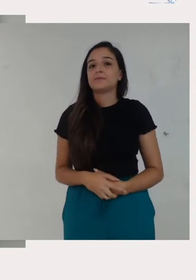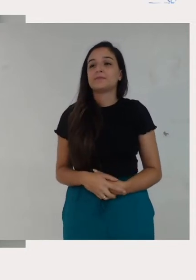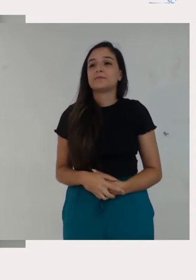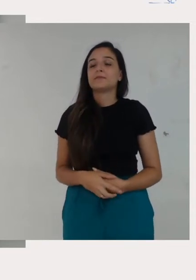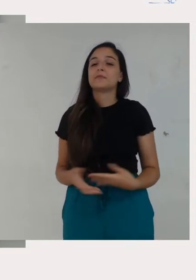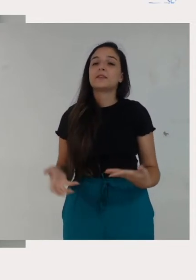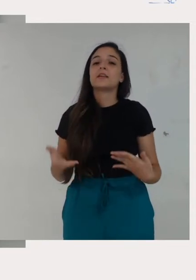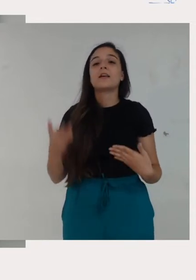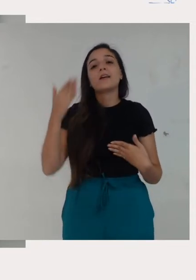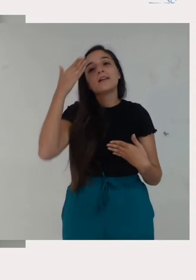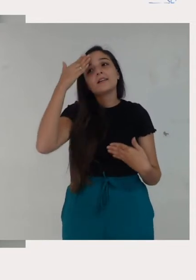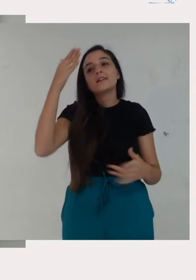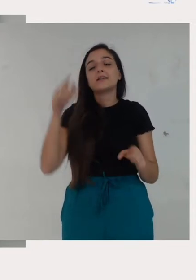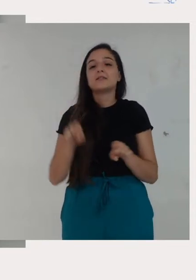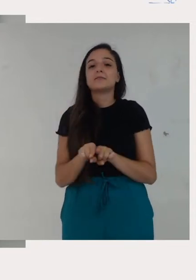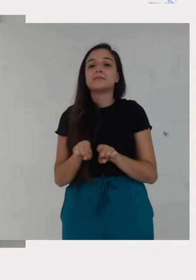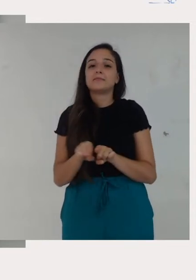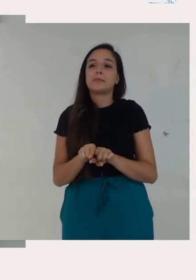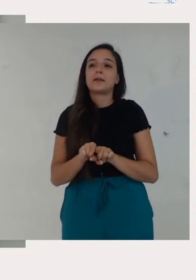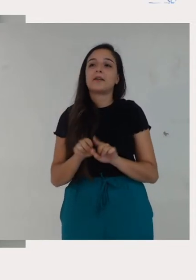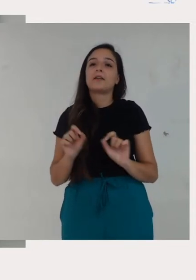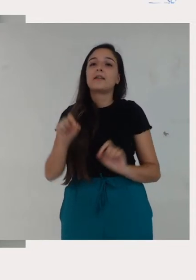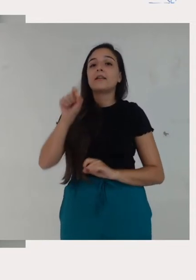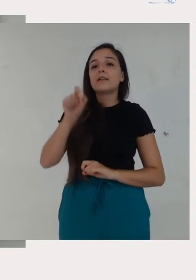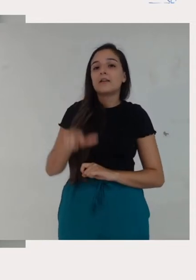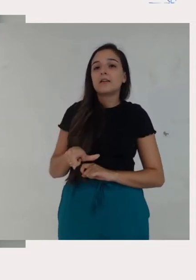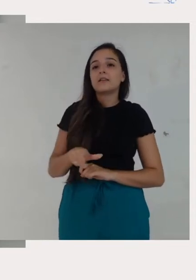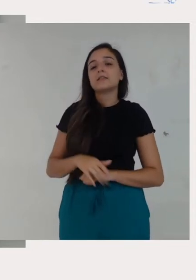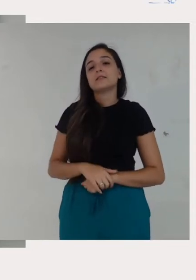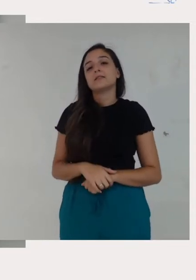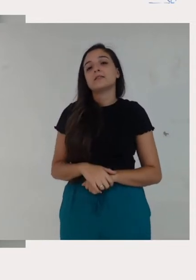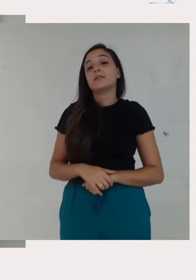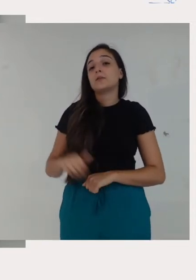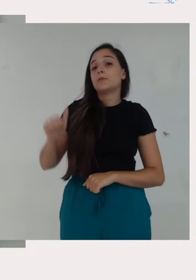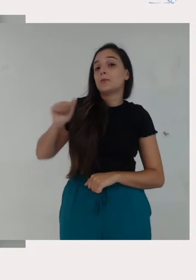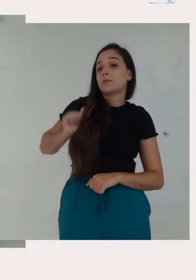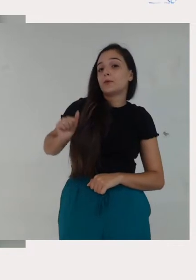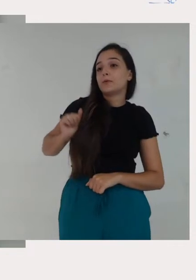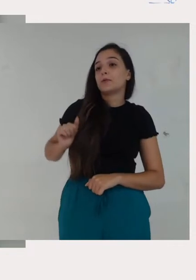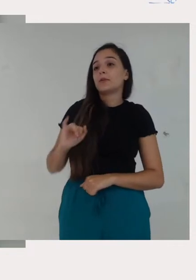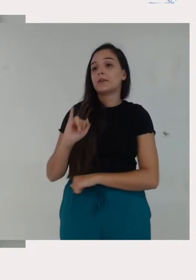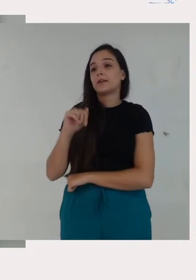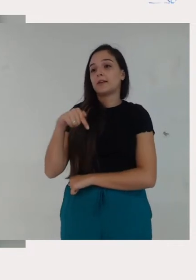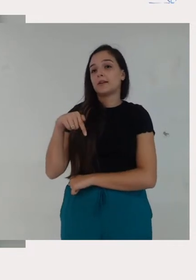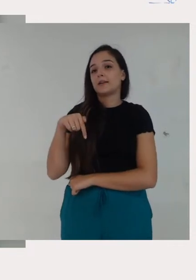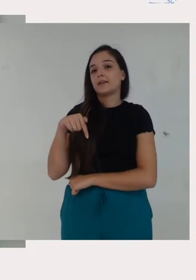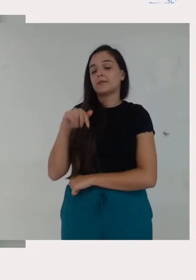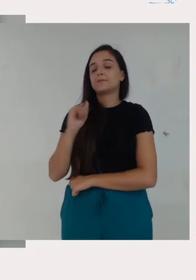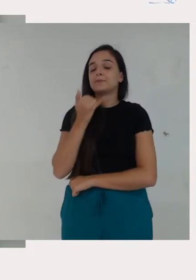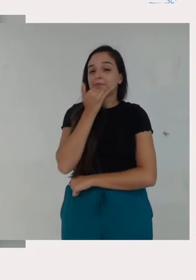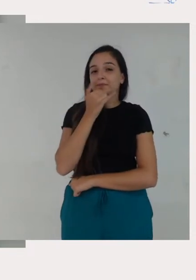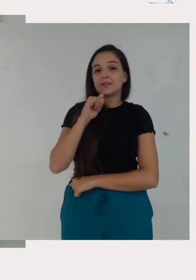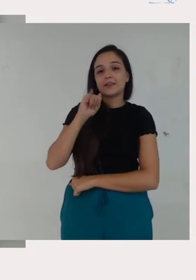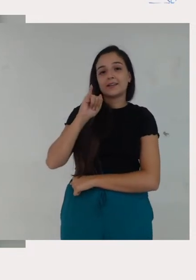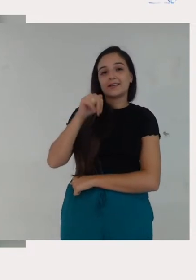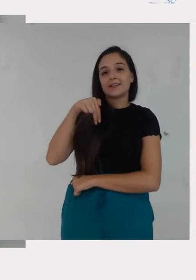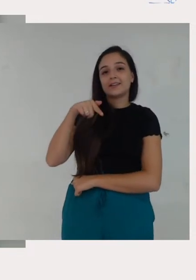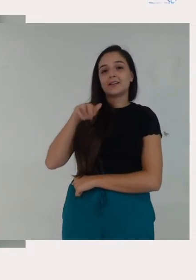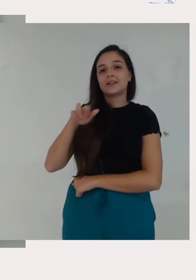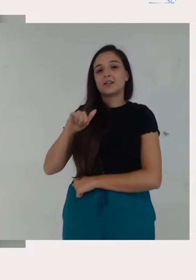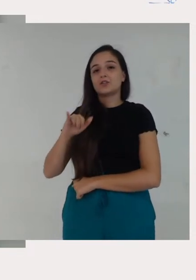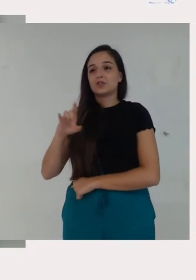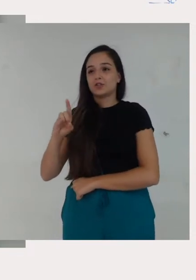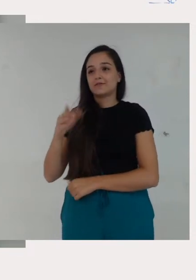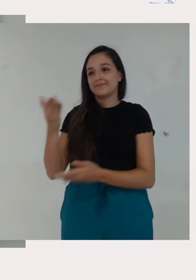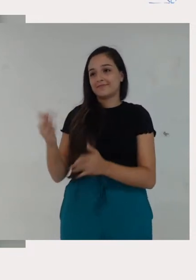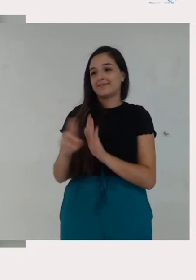Agradeço então também, queria agradecer aos bolsistas, a Ingrid, aqui representada pela Ingrid, né, que